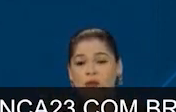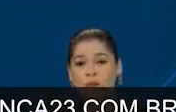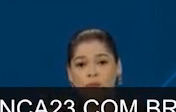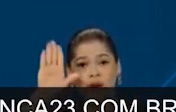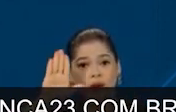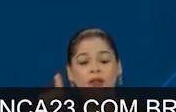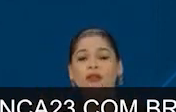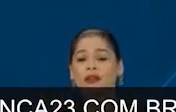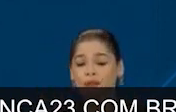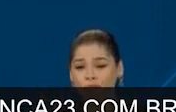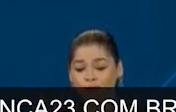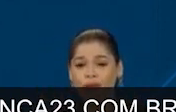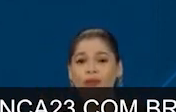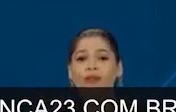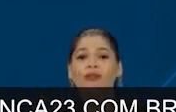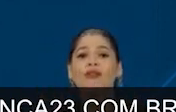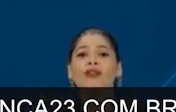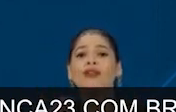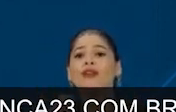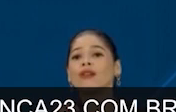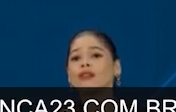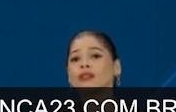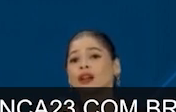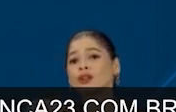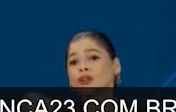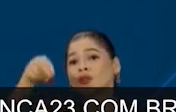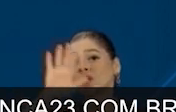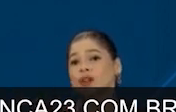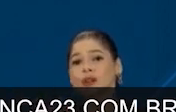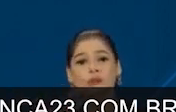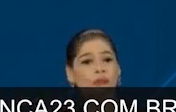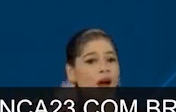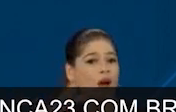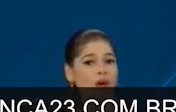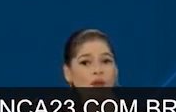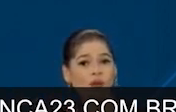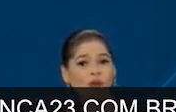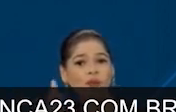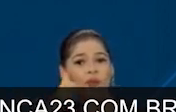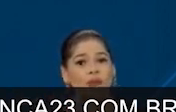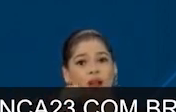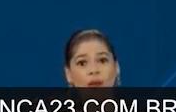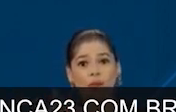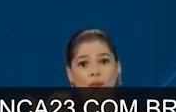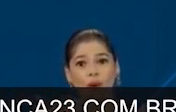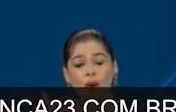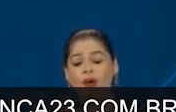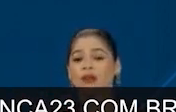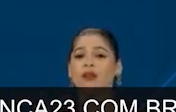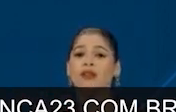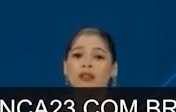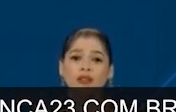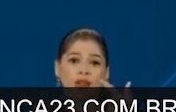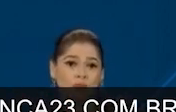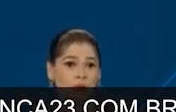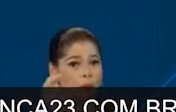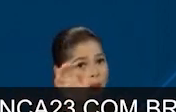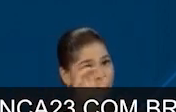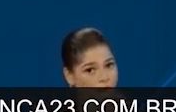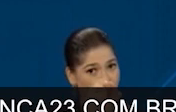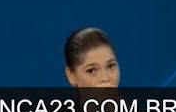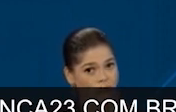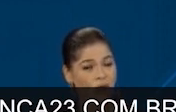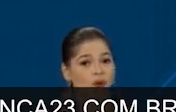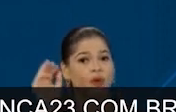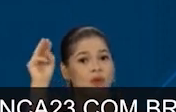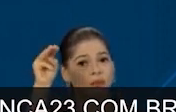nos casos, e é o estado do Nordeste com o maior número de feminicídios. Na sequência vem Pernambuco,